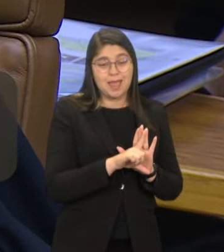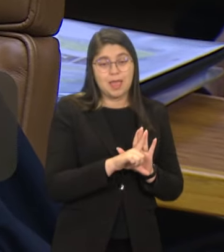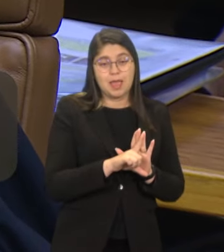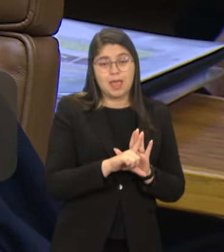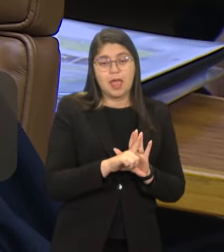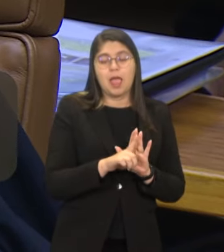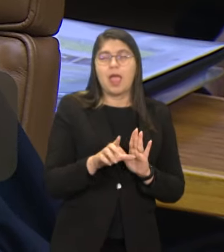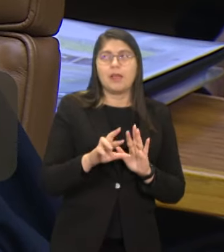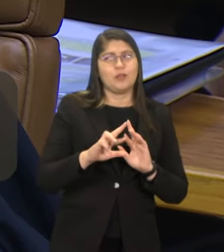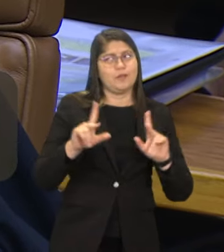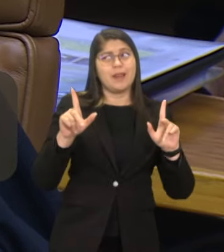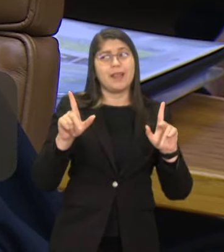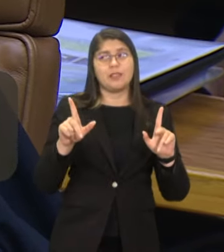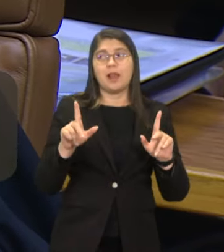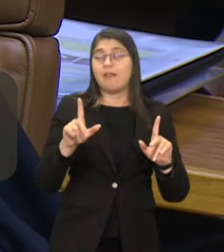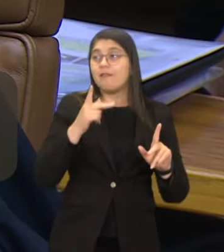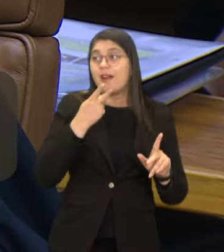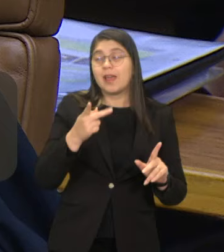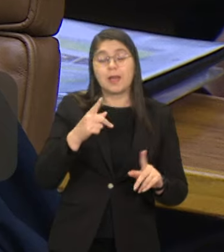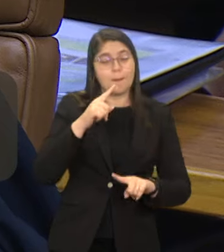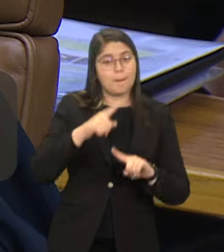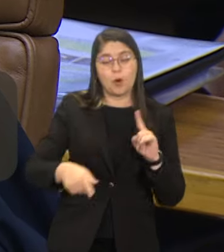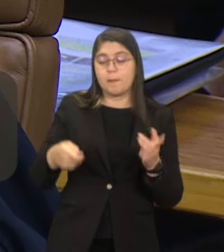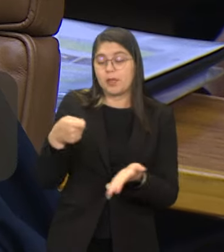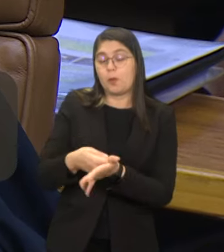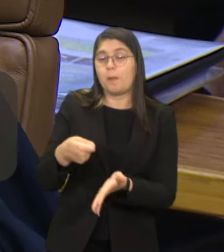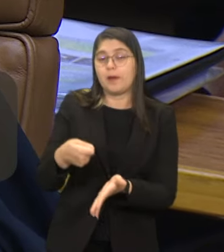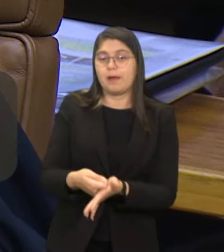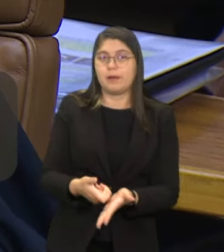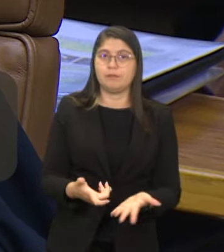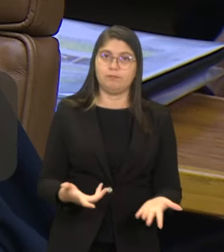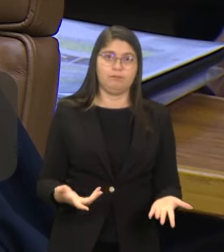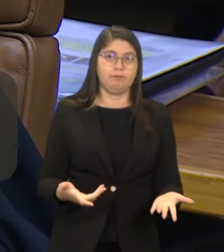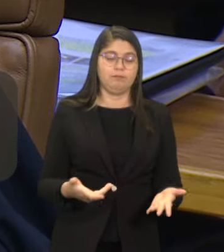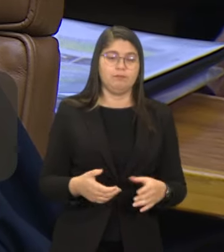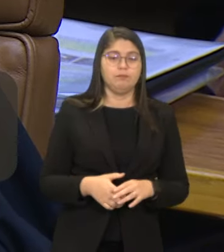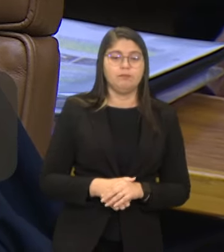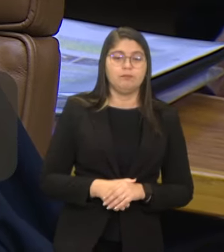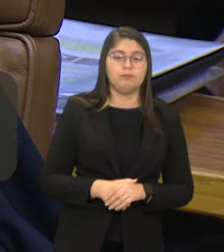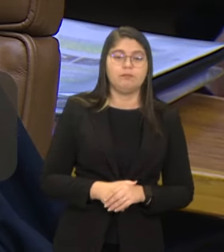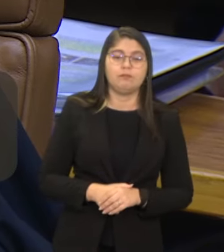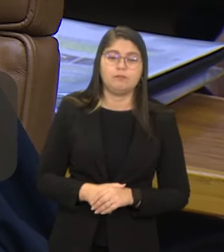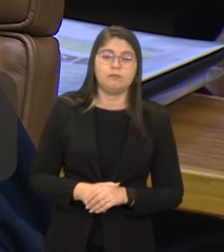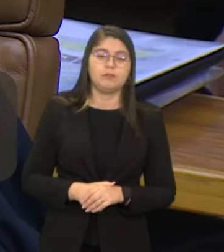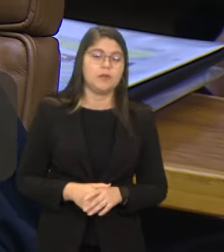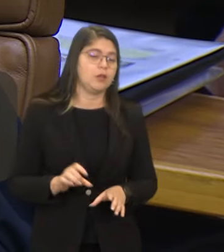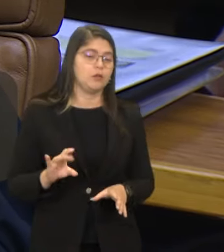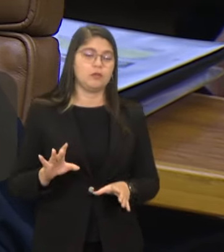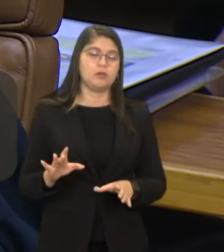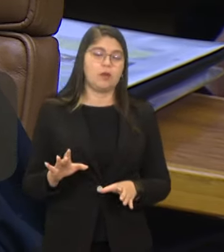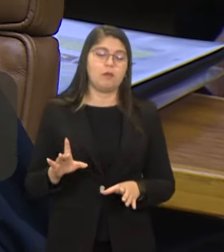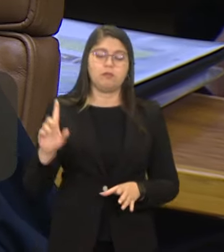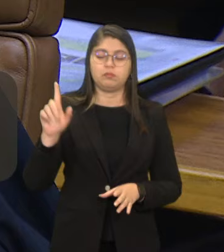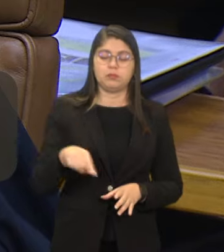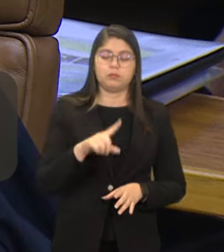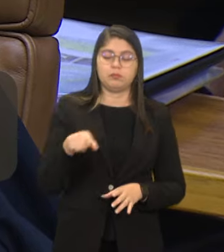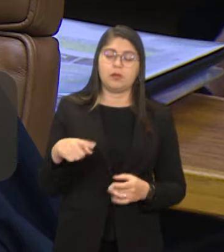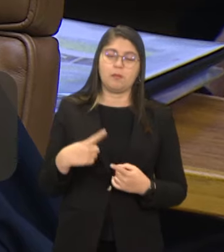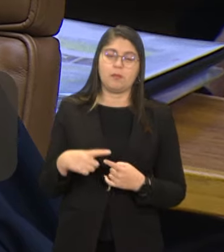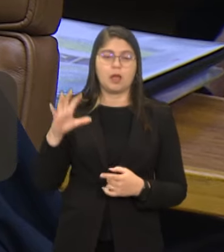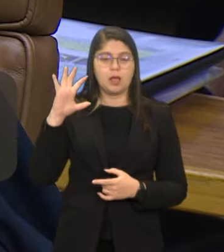obrigar. E daí eu vejo que há uma inconstitucionalidade em razão disso. Então, apenas proponho a extinção, porque foi a solução